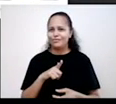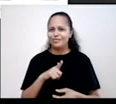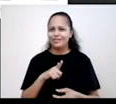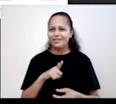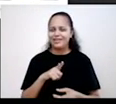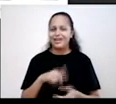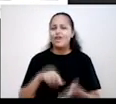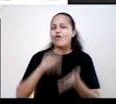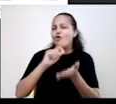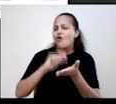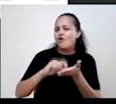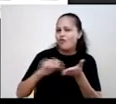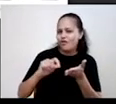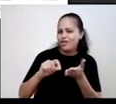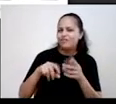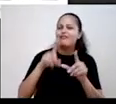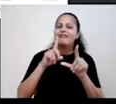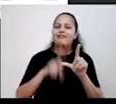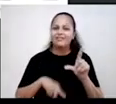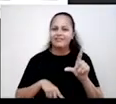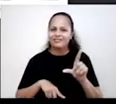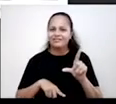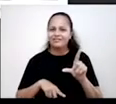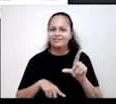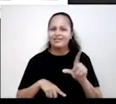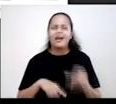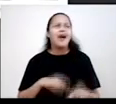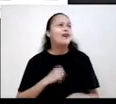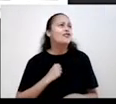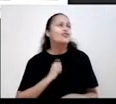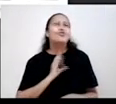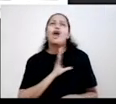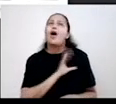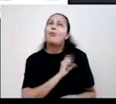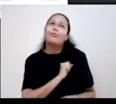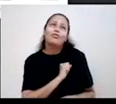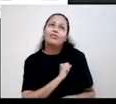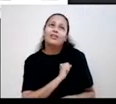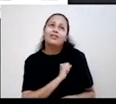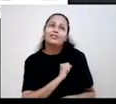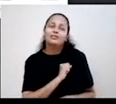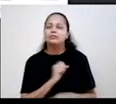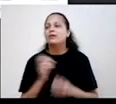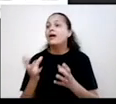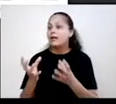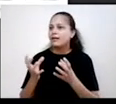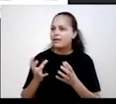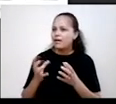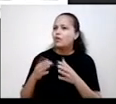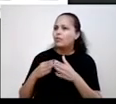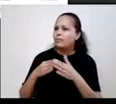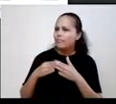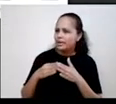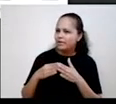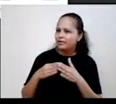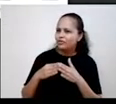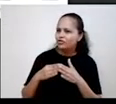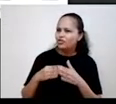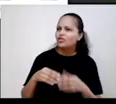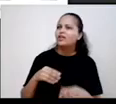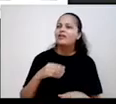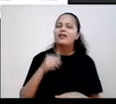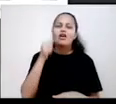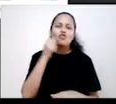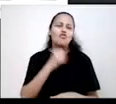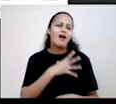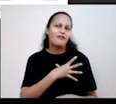ortográfico. Eu te asno tanto, Judite. Quero pedir sua filha em